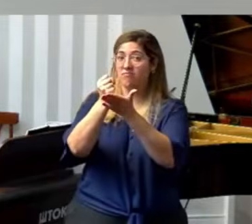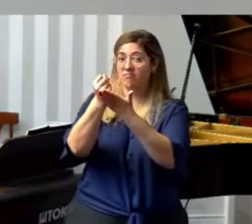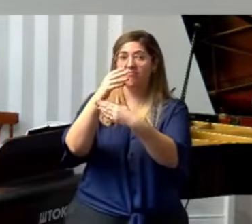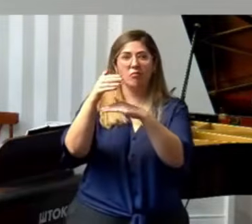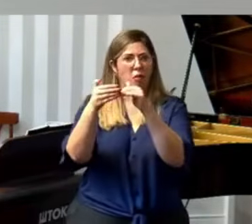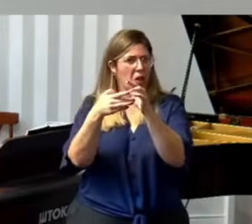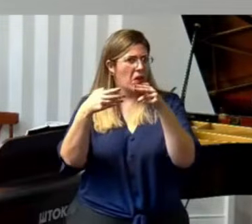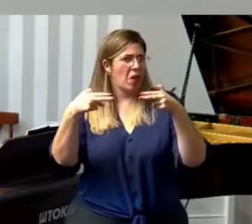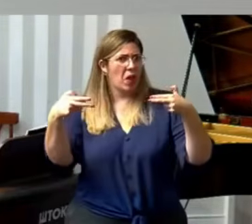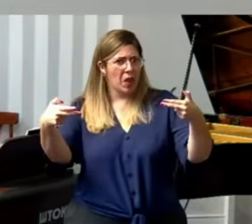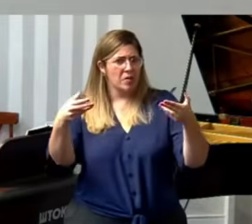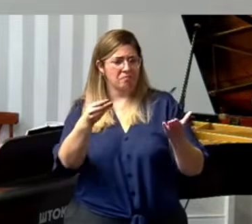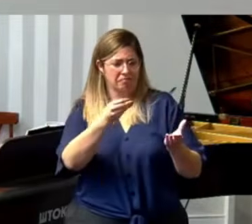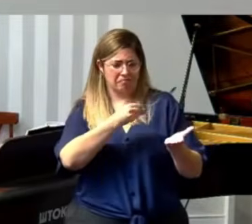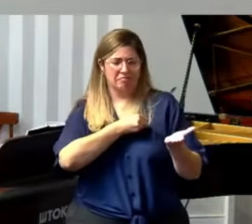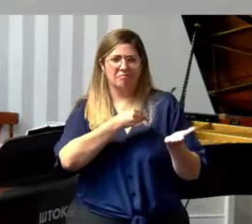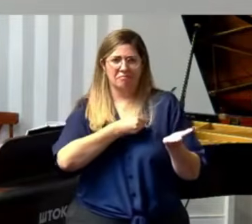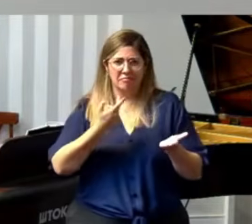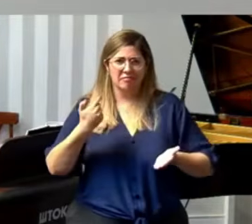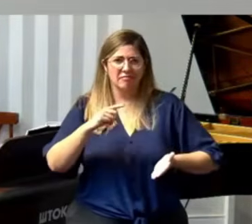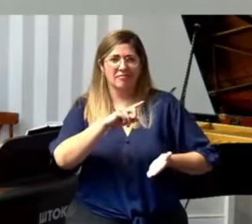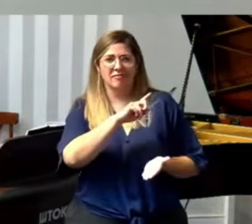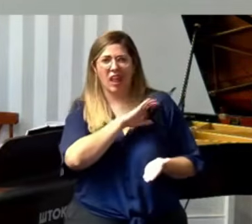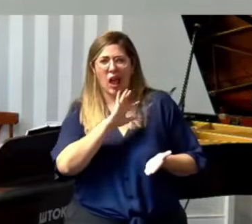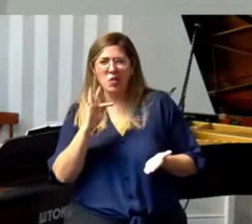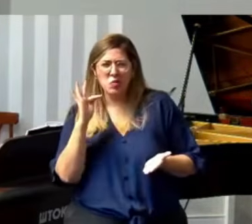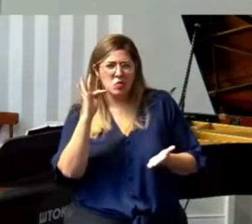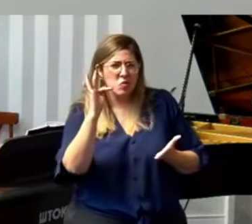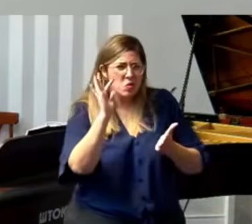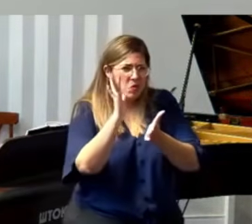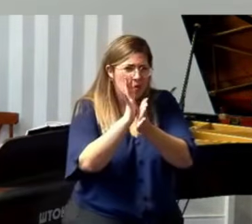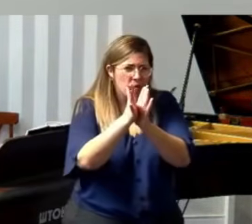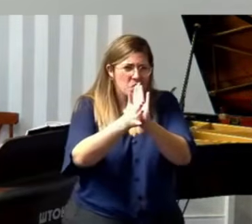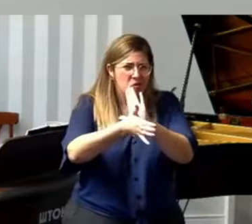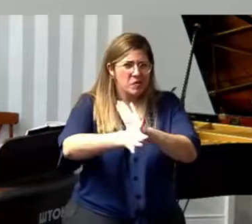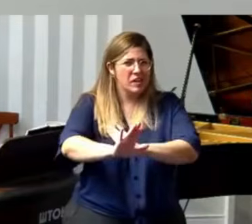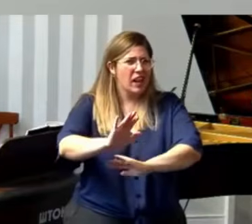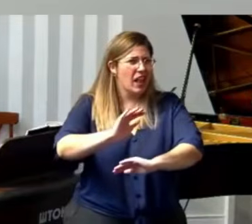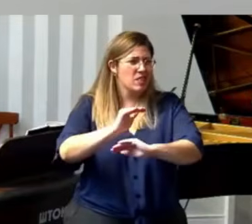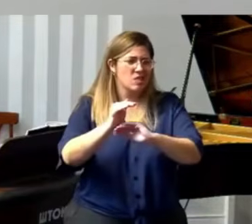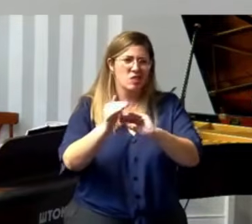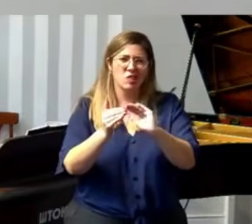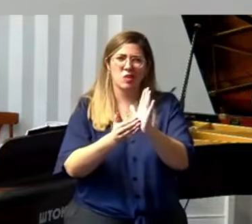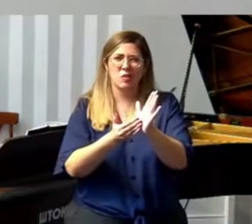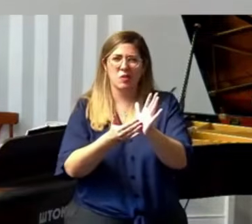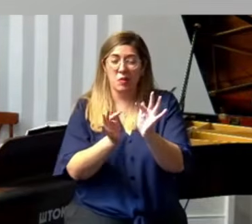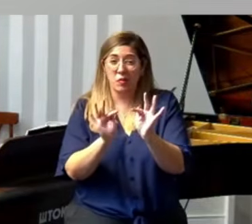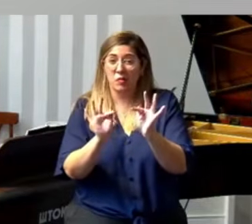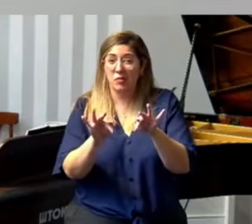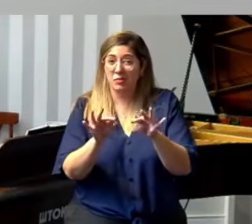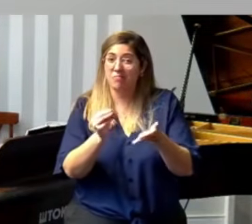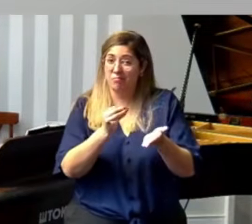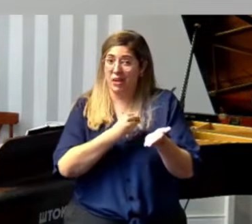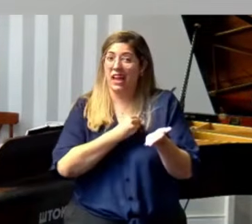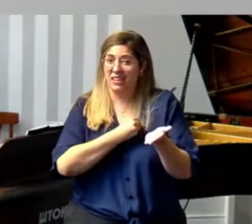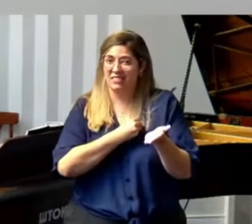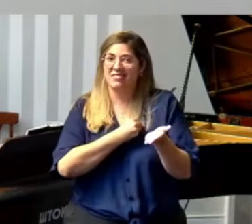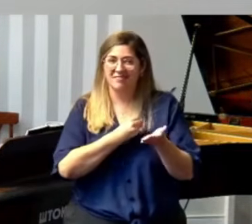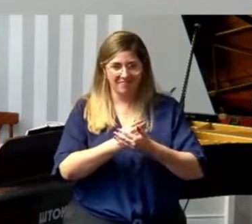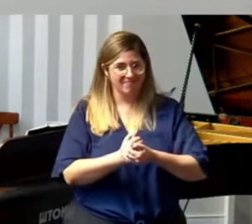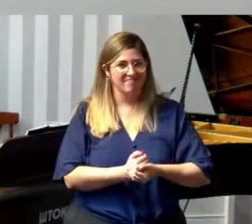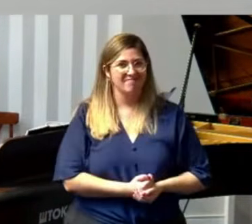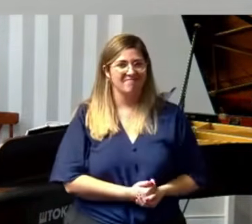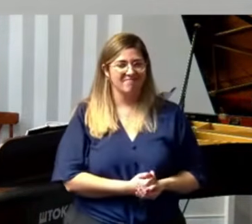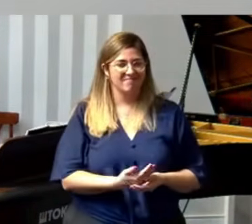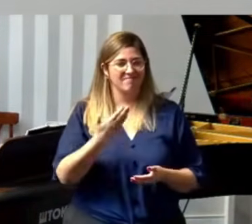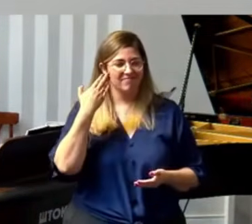soberanamente com as consequências de nossos pecados, colocaria um fim naquilo que nós iniciamos. Quem sai